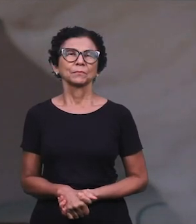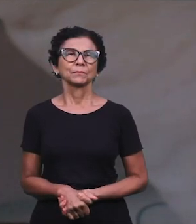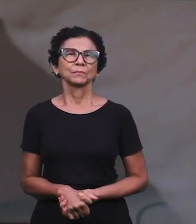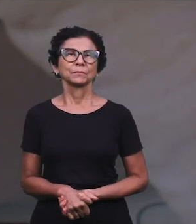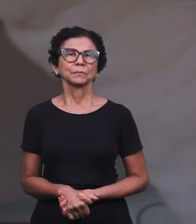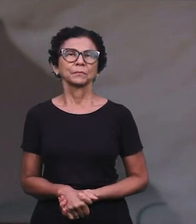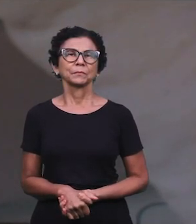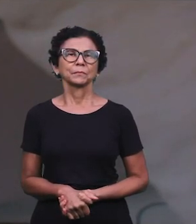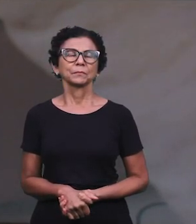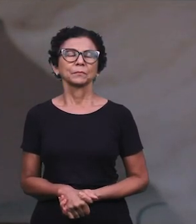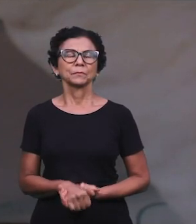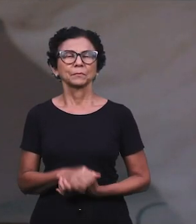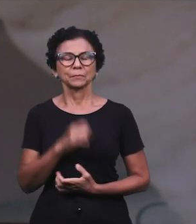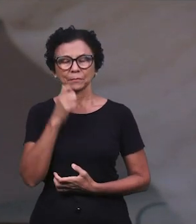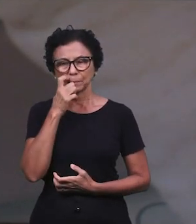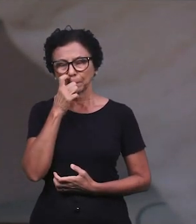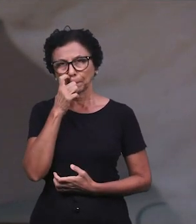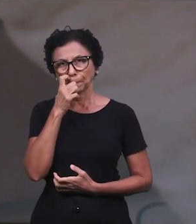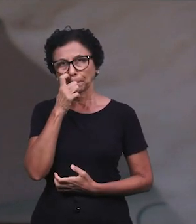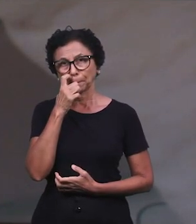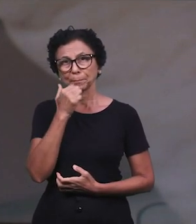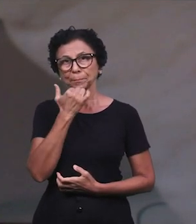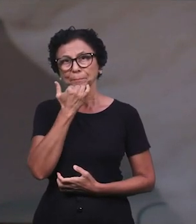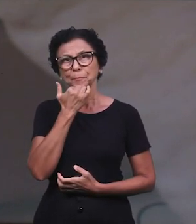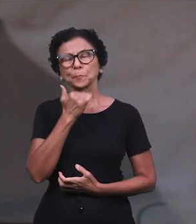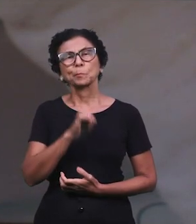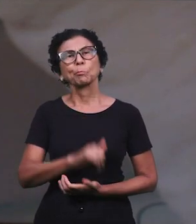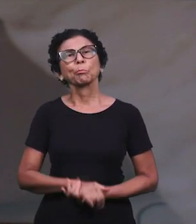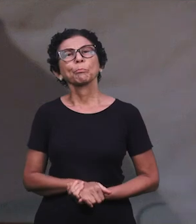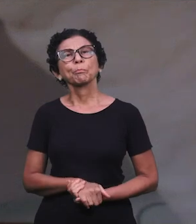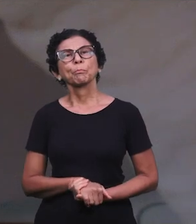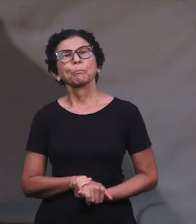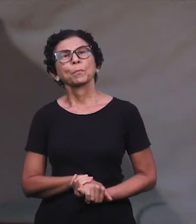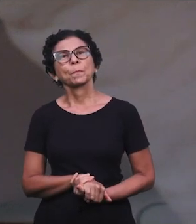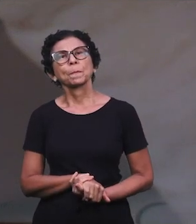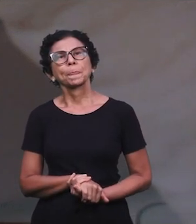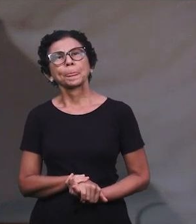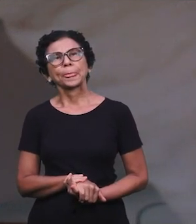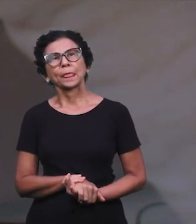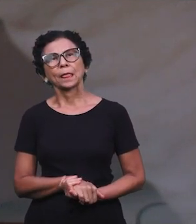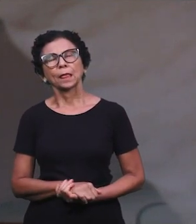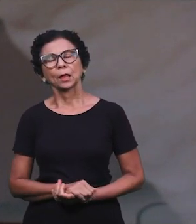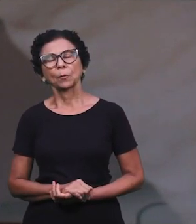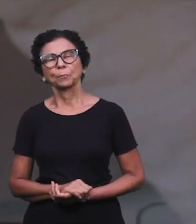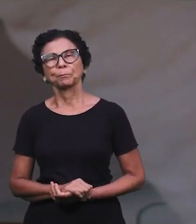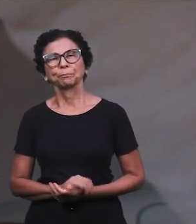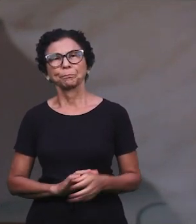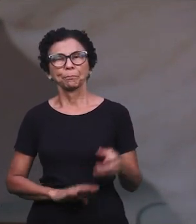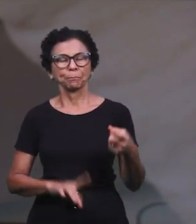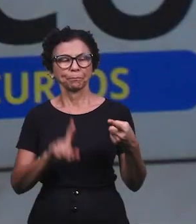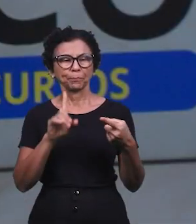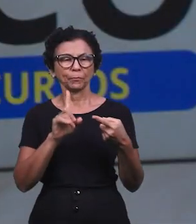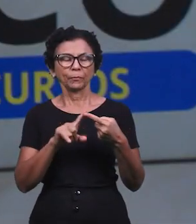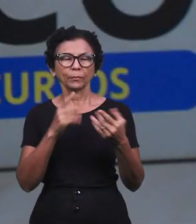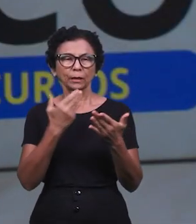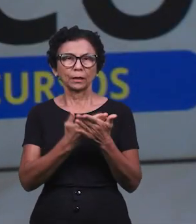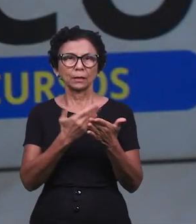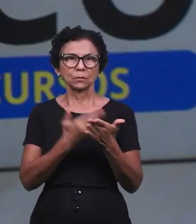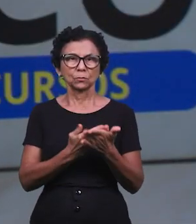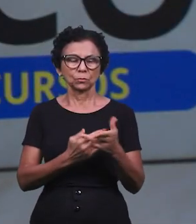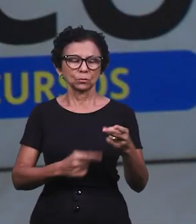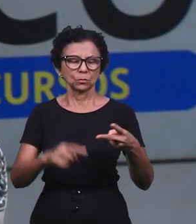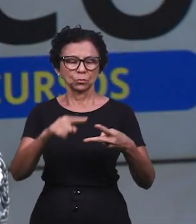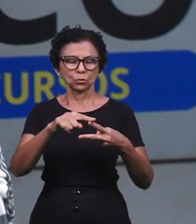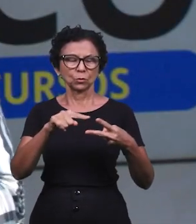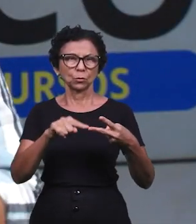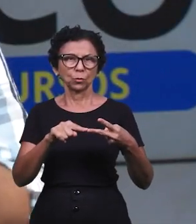Penúltimo assunto que eu quero deixar para vocês aqui, ó. Estudo ativo e estudo passivo, tá certo? São termos assim